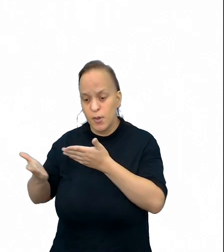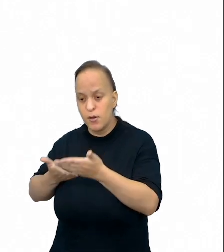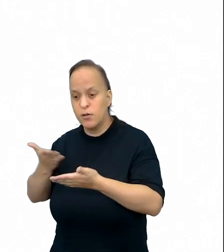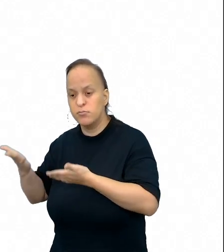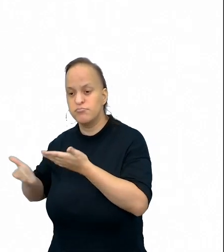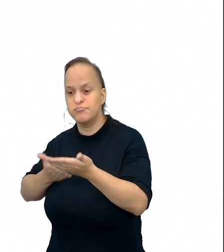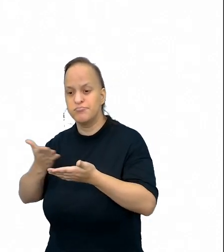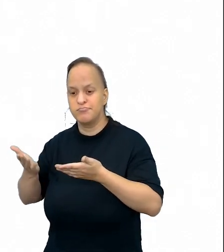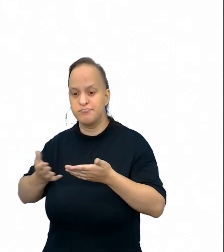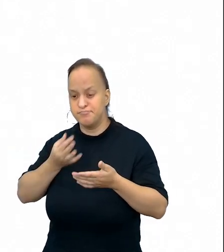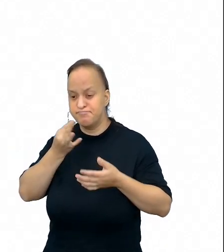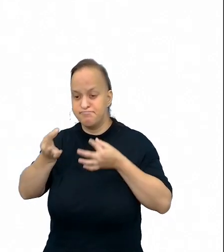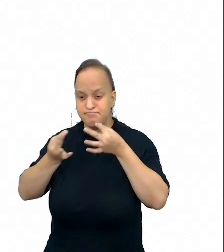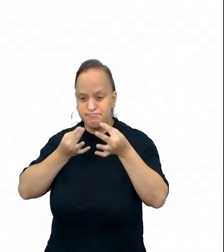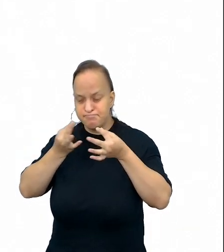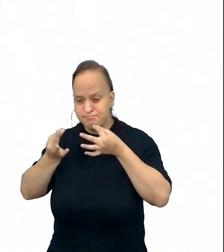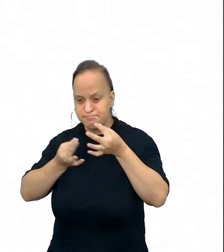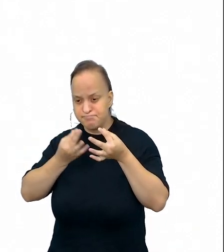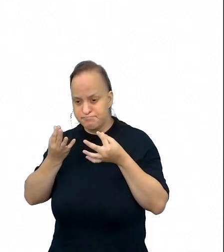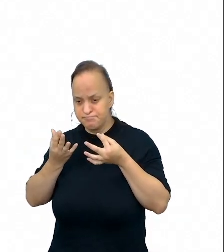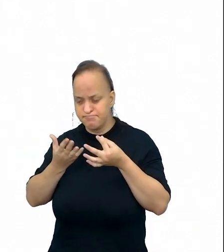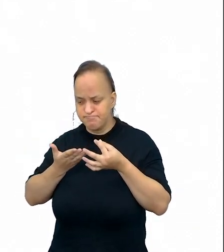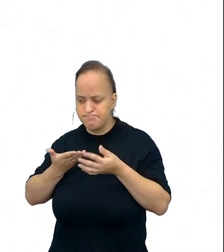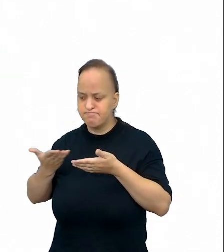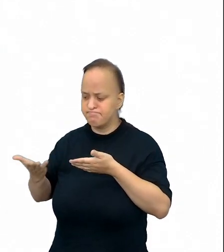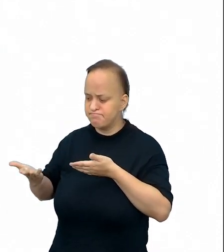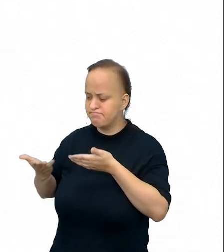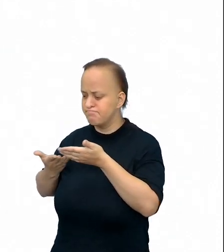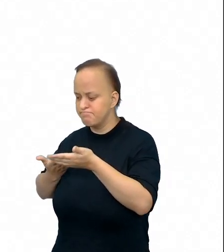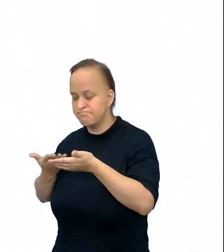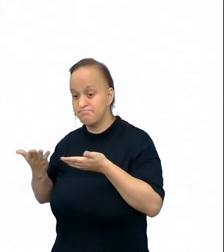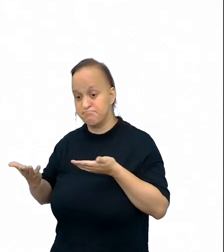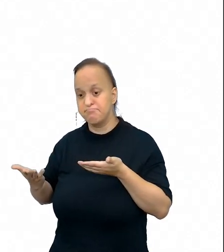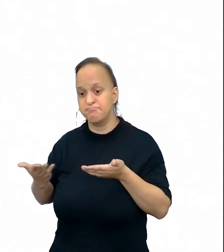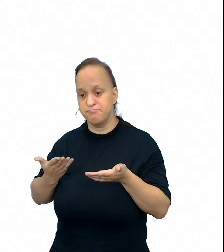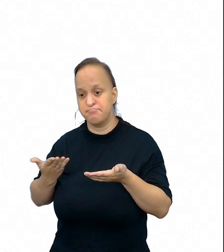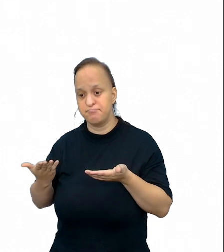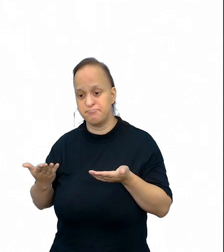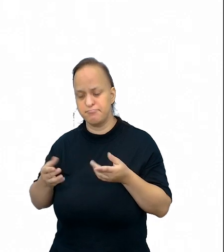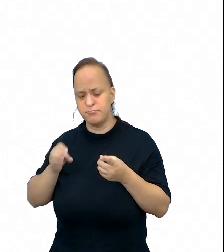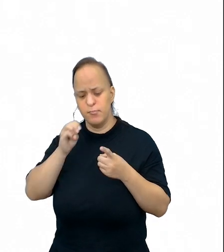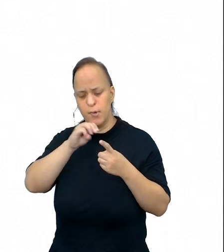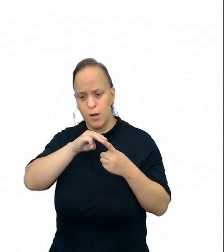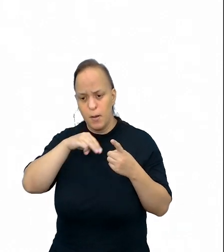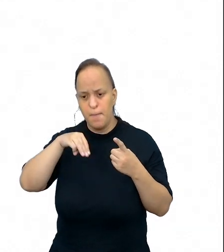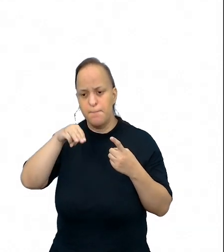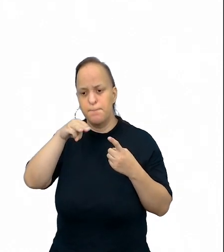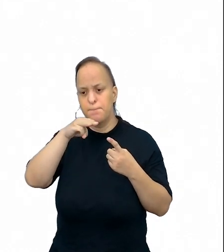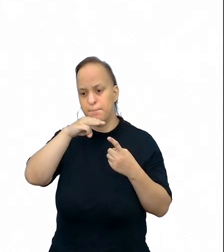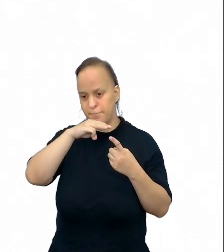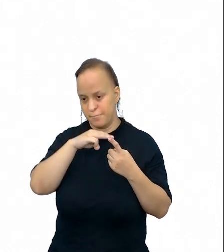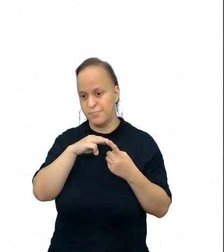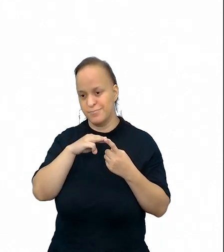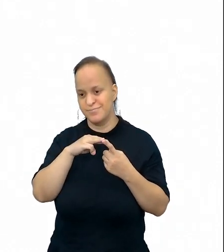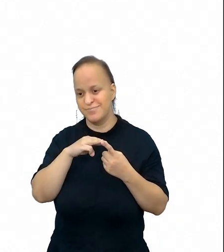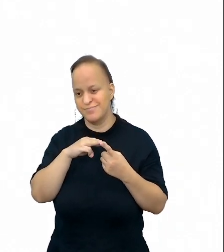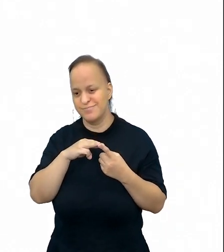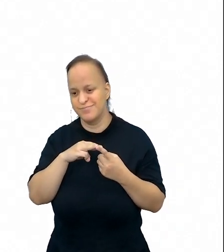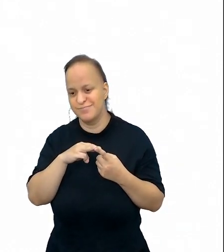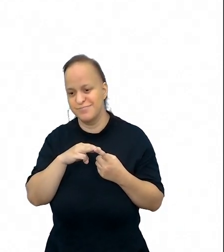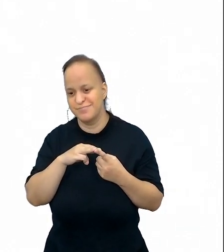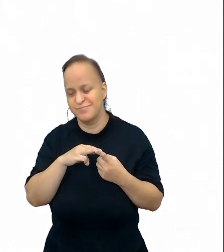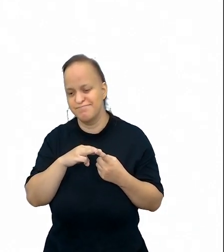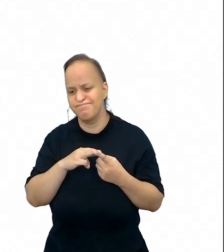socializando e também autoavaliando-se também. São todas essas propostas que são aqui colocadas, que eu acho